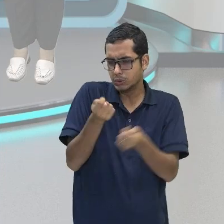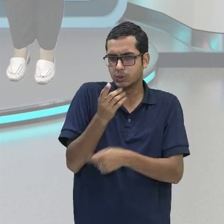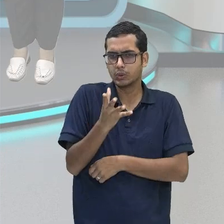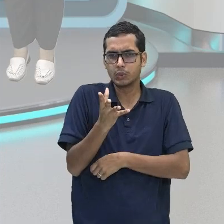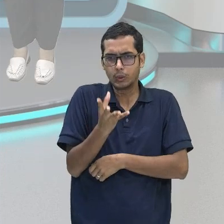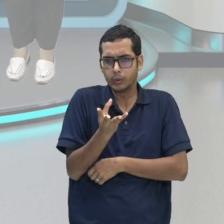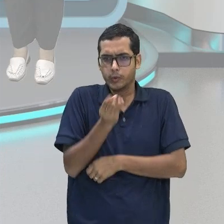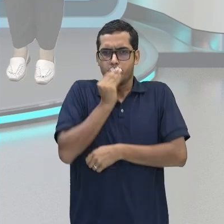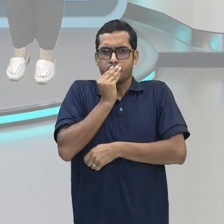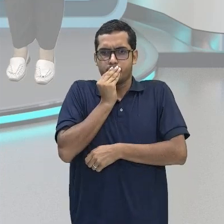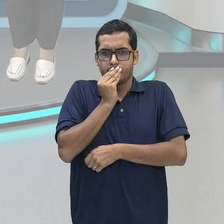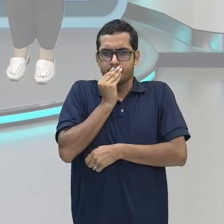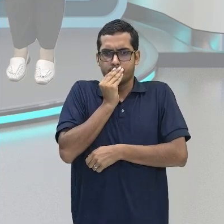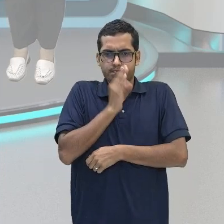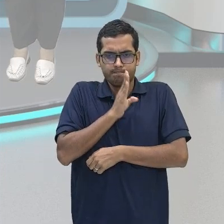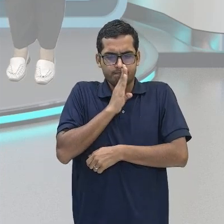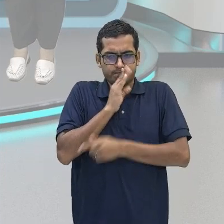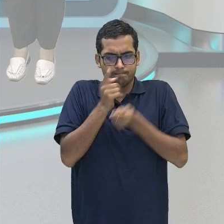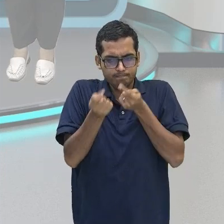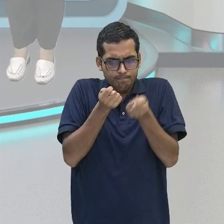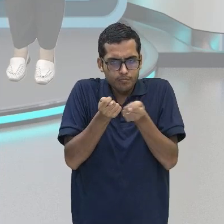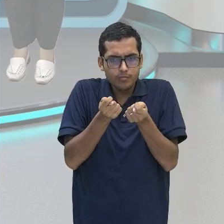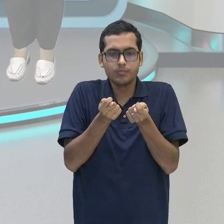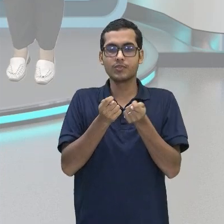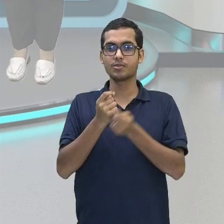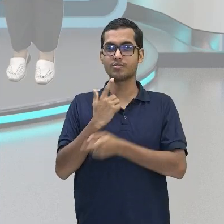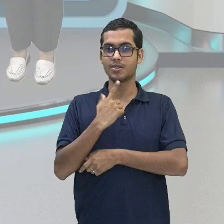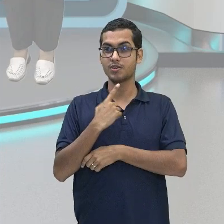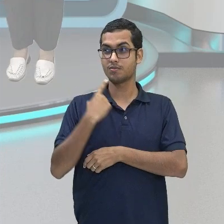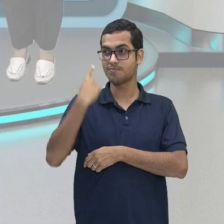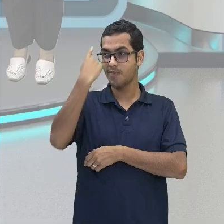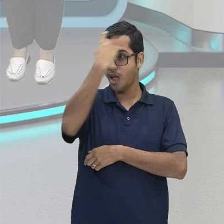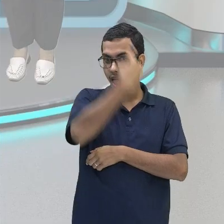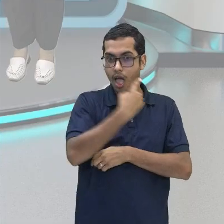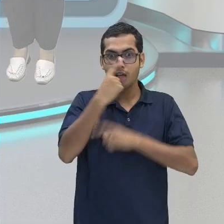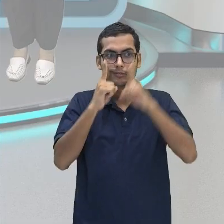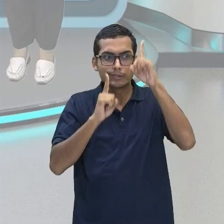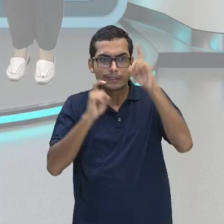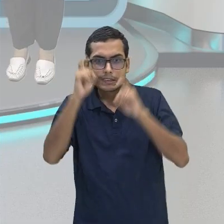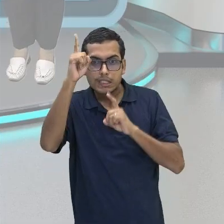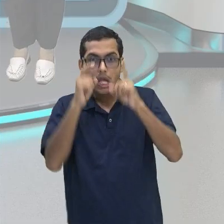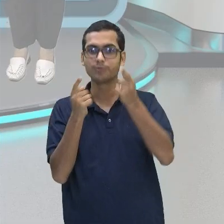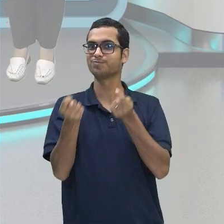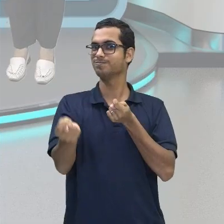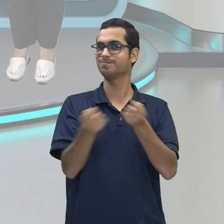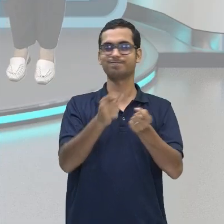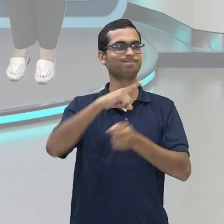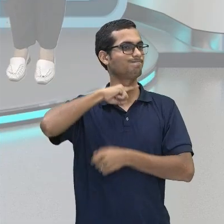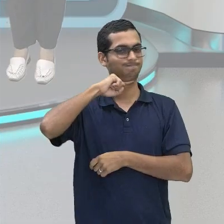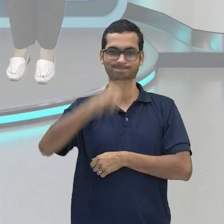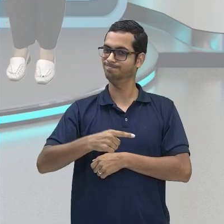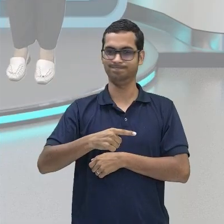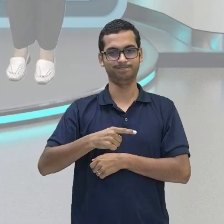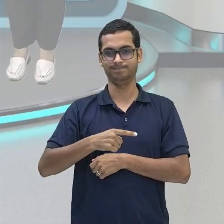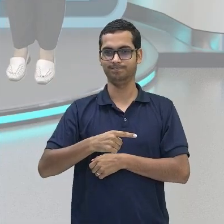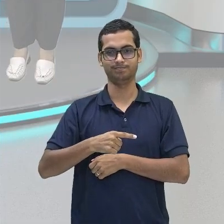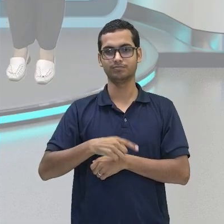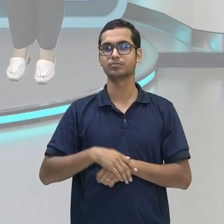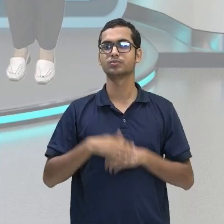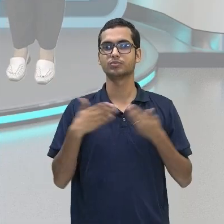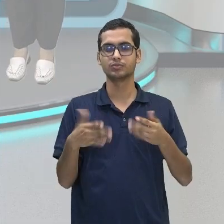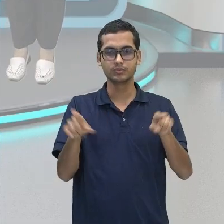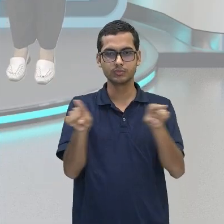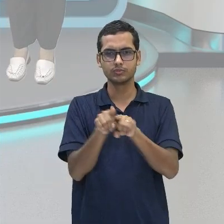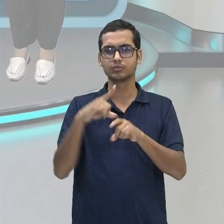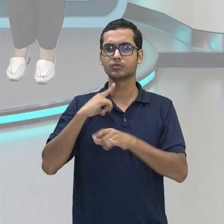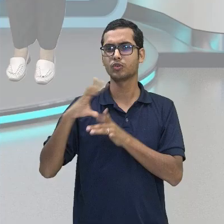boca, mas a minha face eu não consigo controlar, né? Que é quando diante de uma situação desagradável, né?